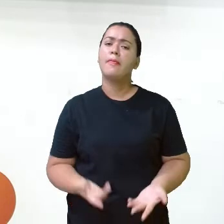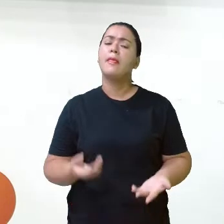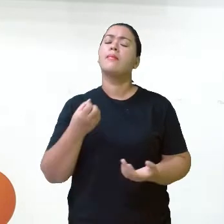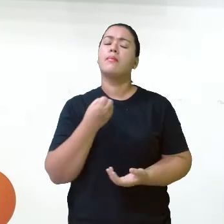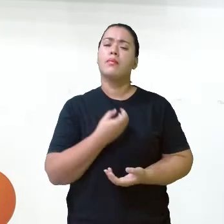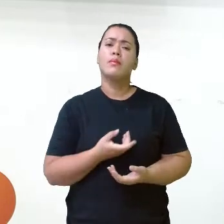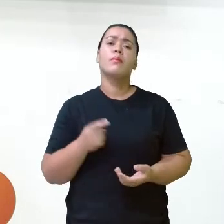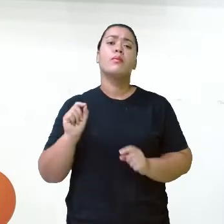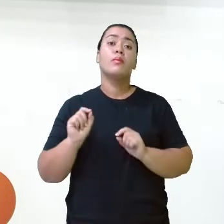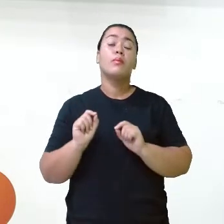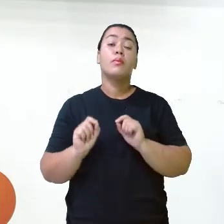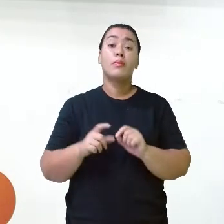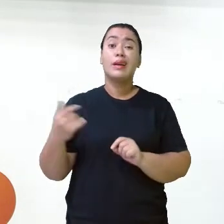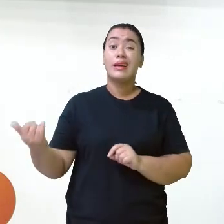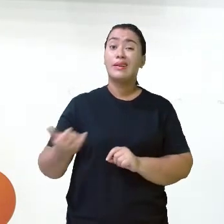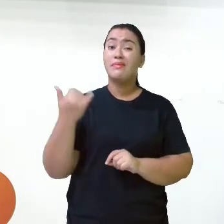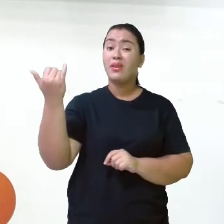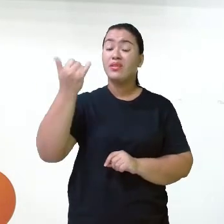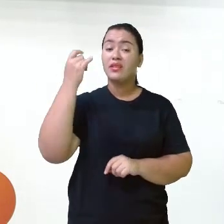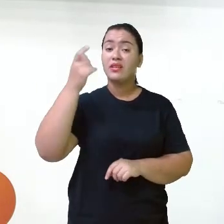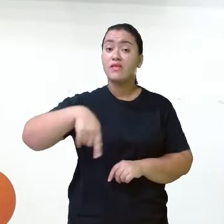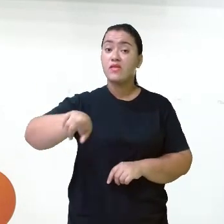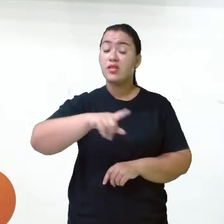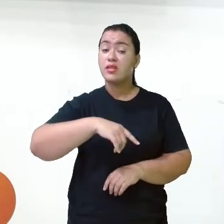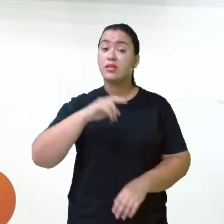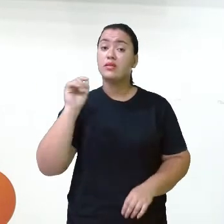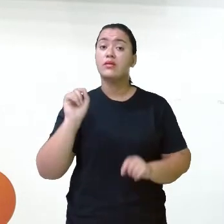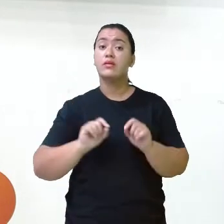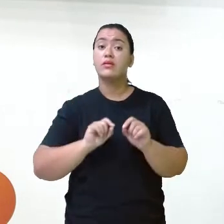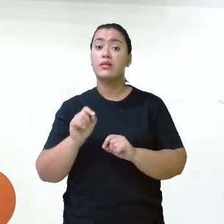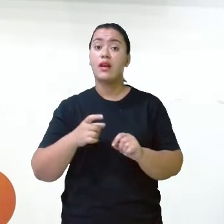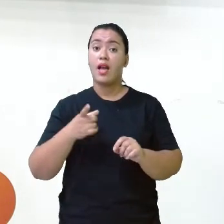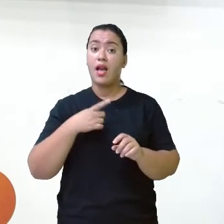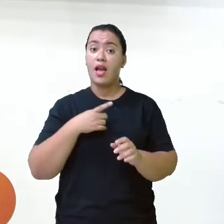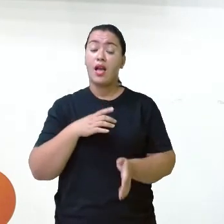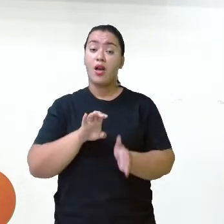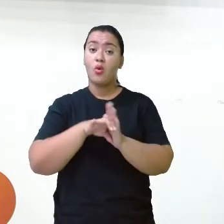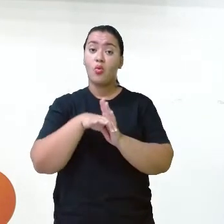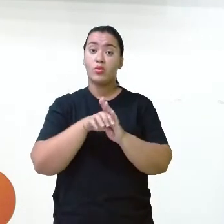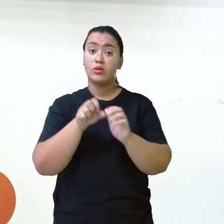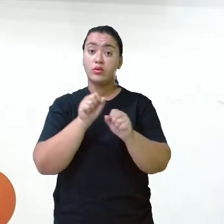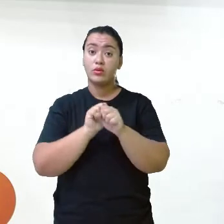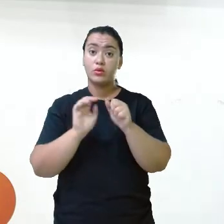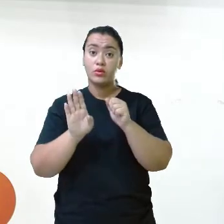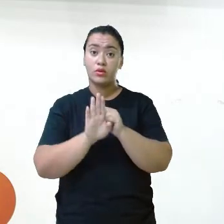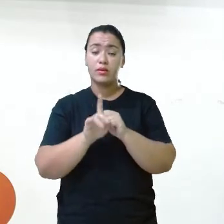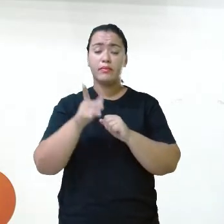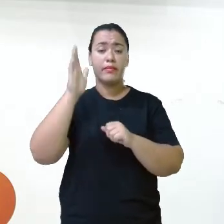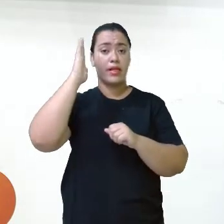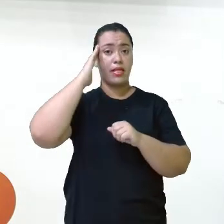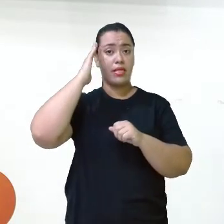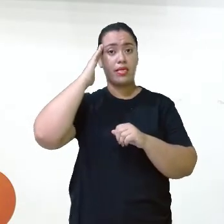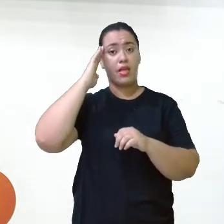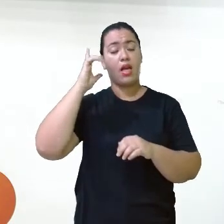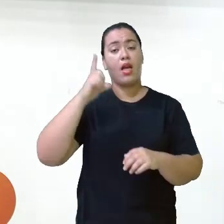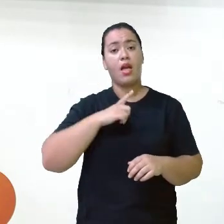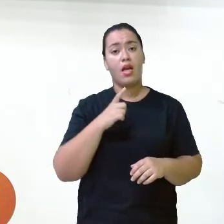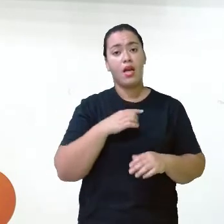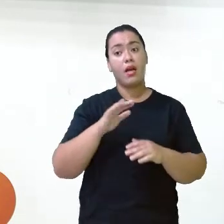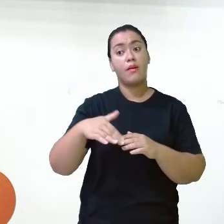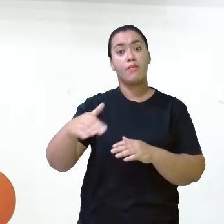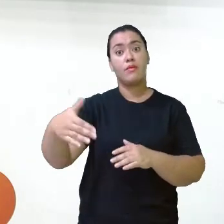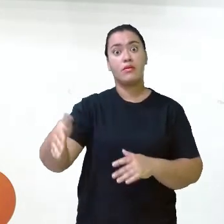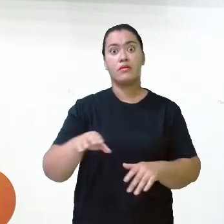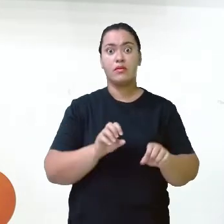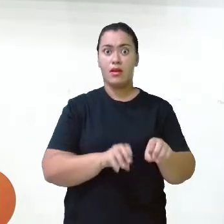muito importante porque vocês vão depender desse conceito de substantivo para compreender as nossas